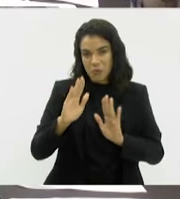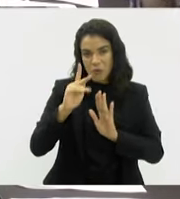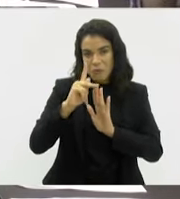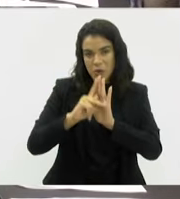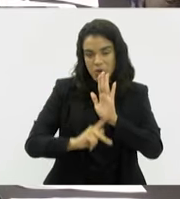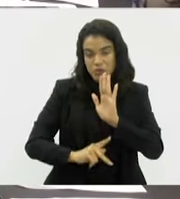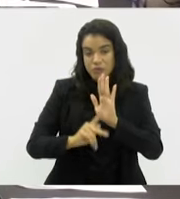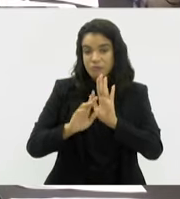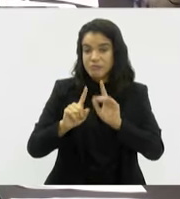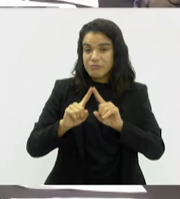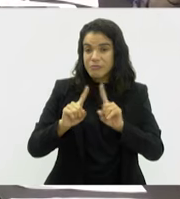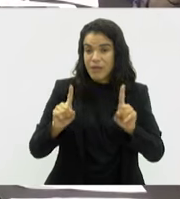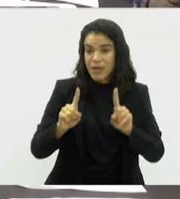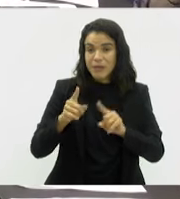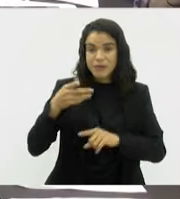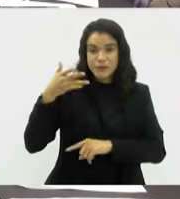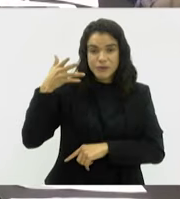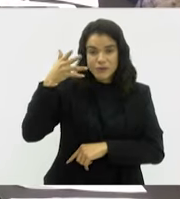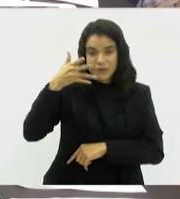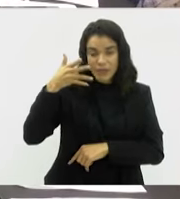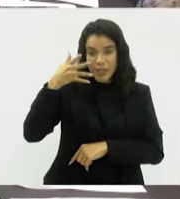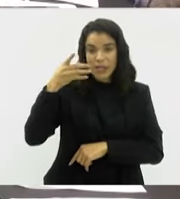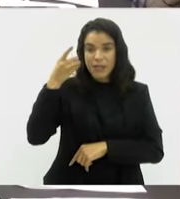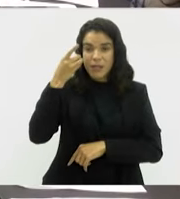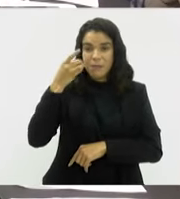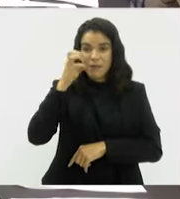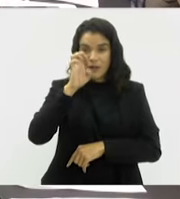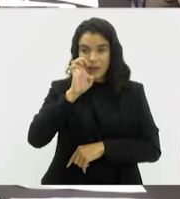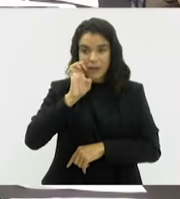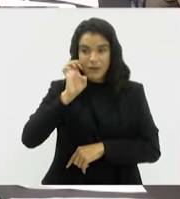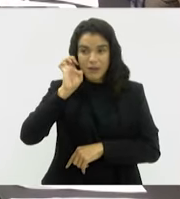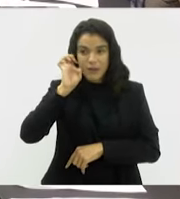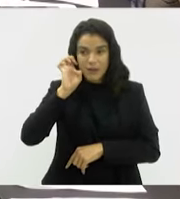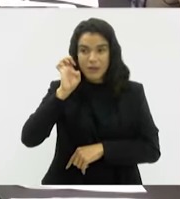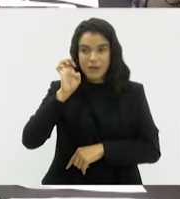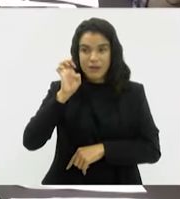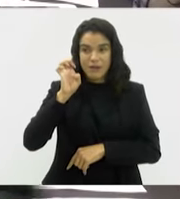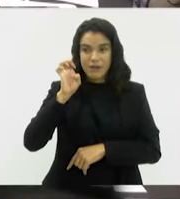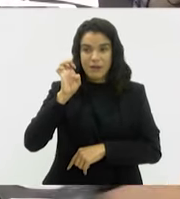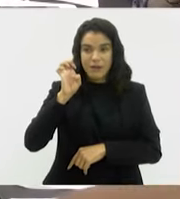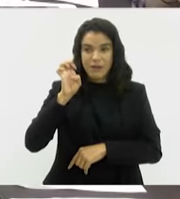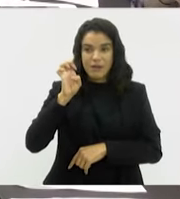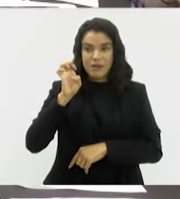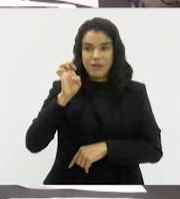mas os argumentos também trazidos pela deputada Élica, né, no que ela diz